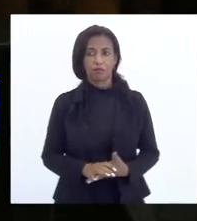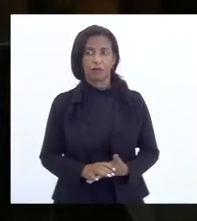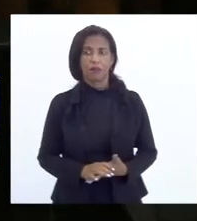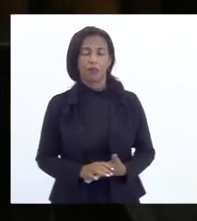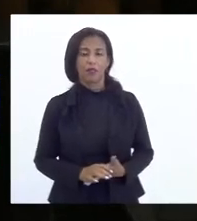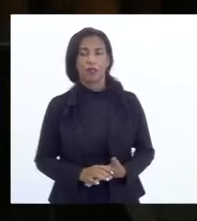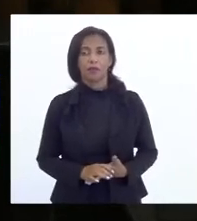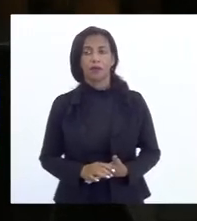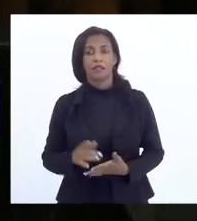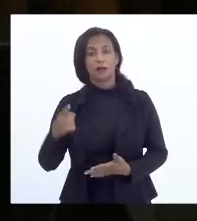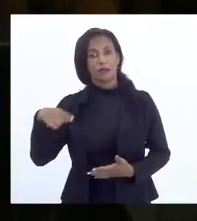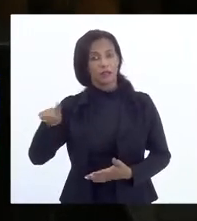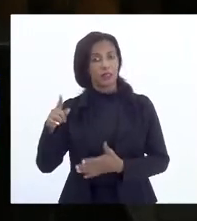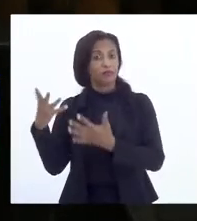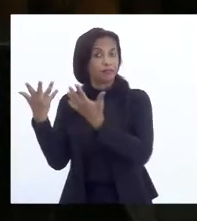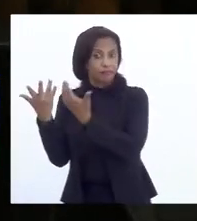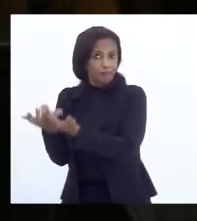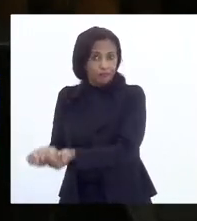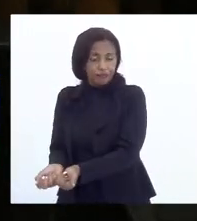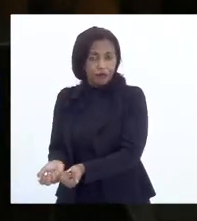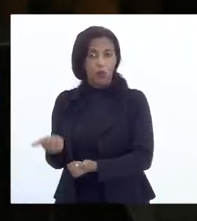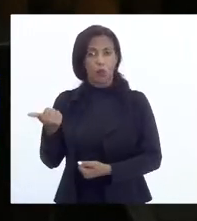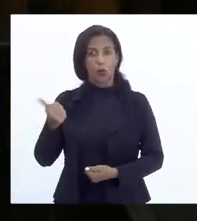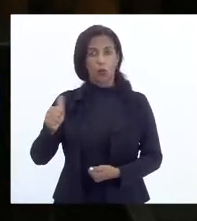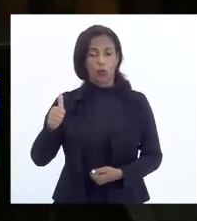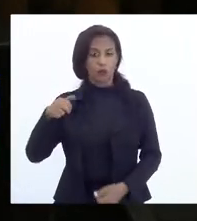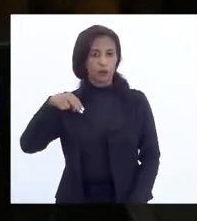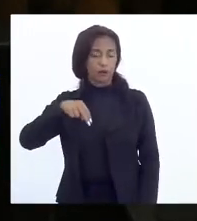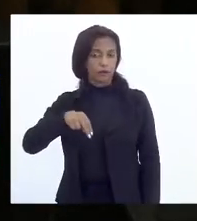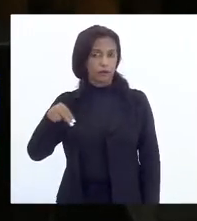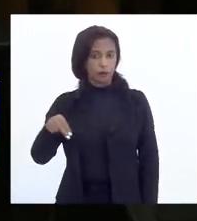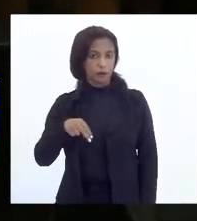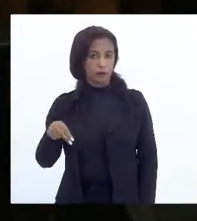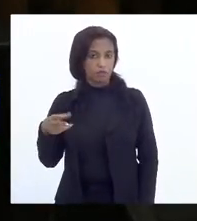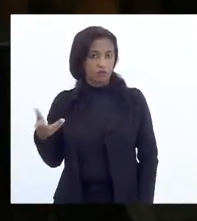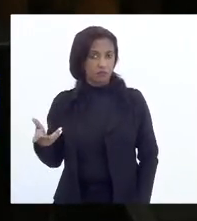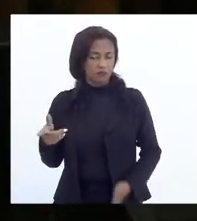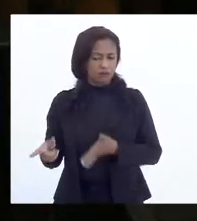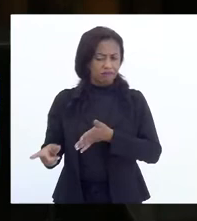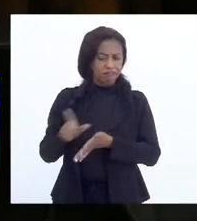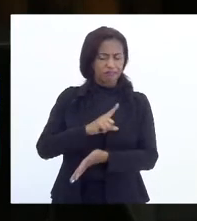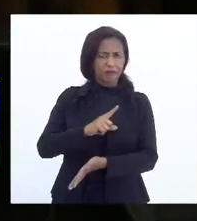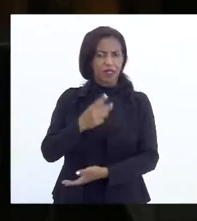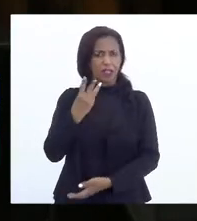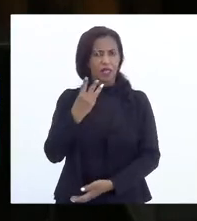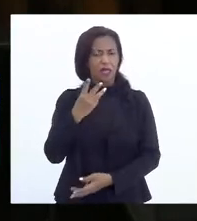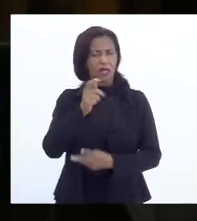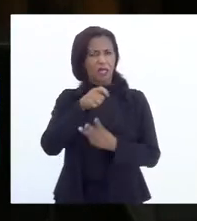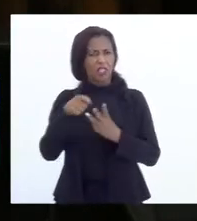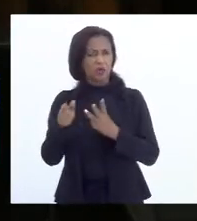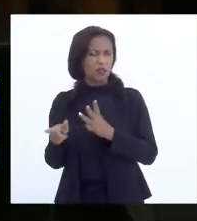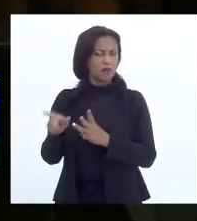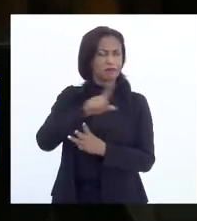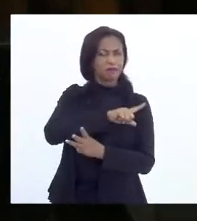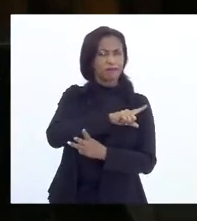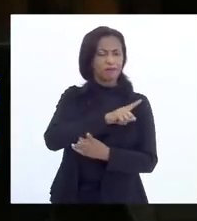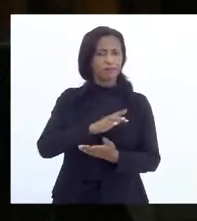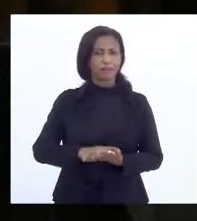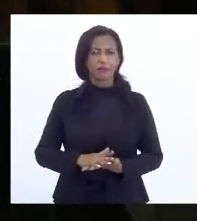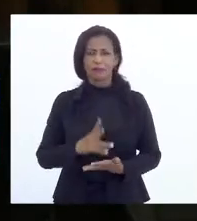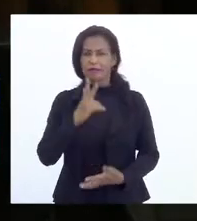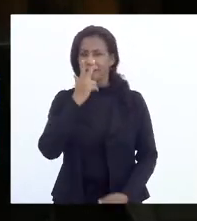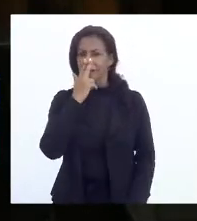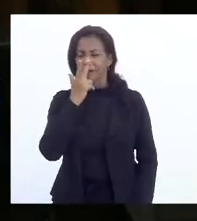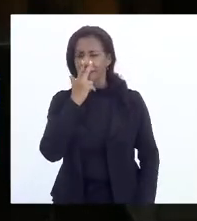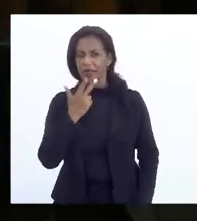se eles assumirem em 11 de novembro, estarão se antecipando de 3 meses. Parece